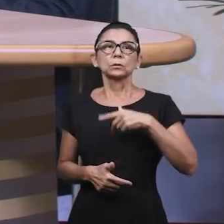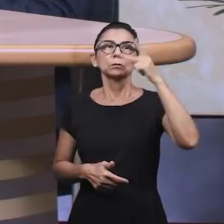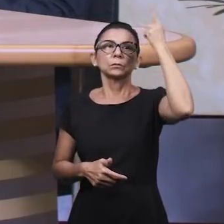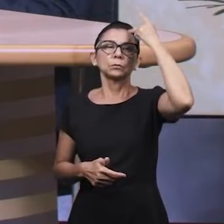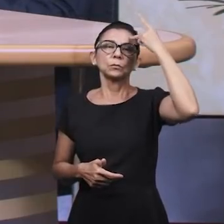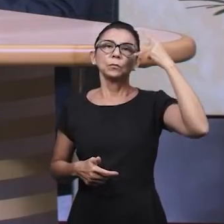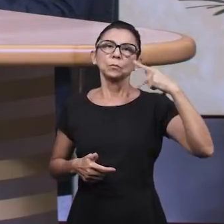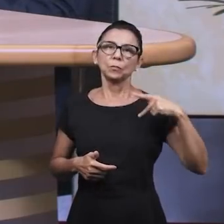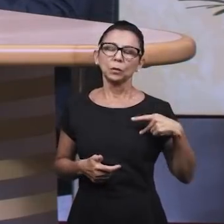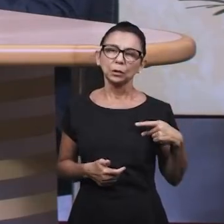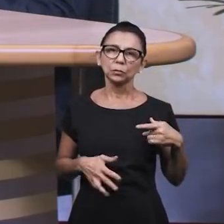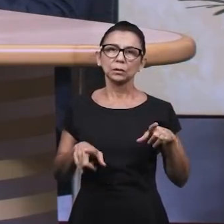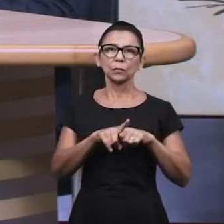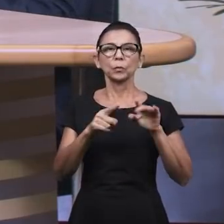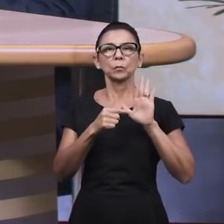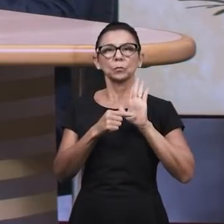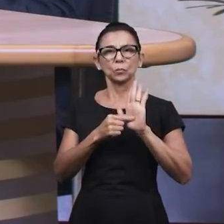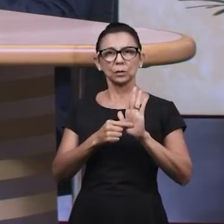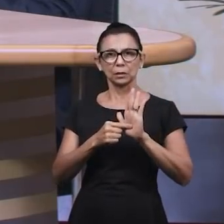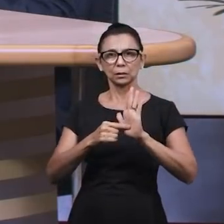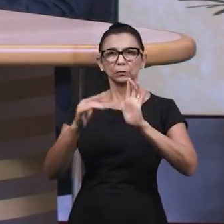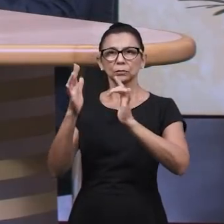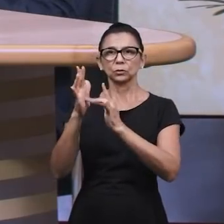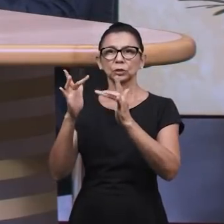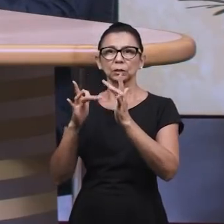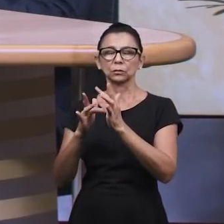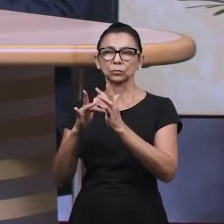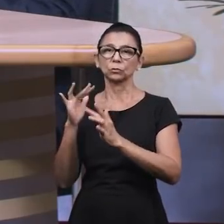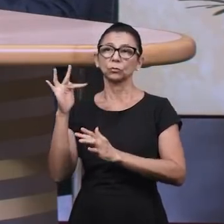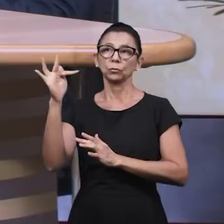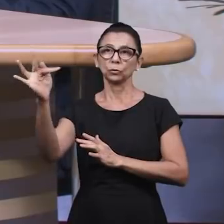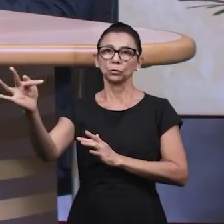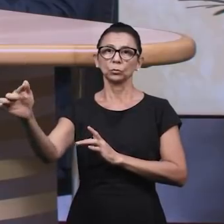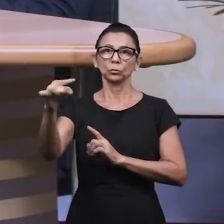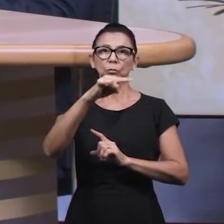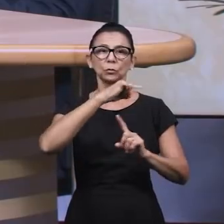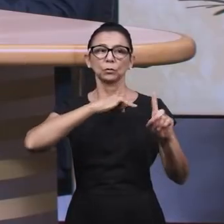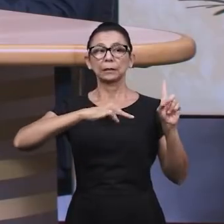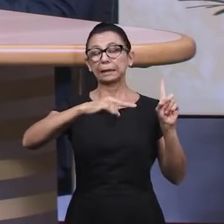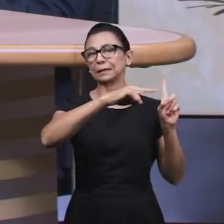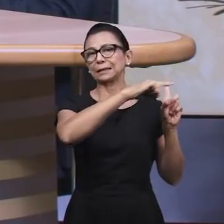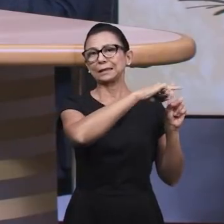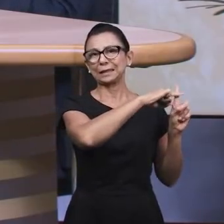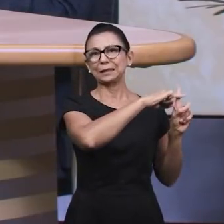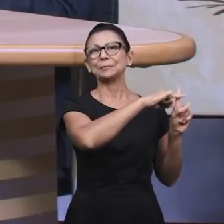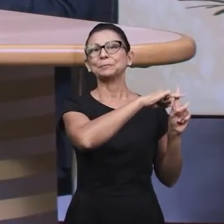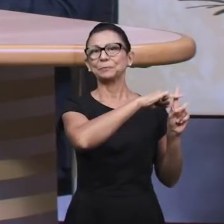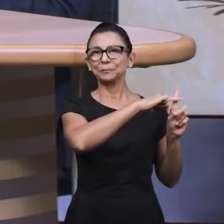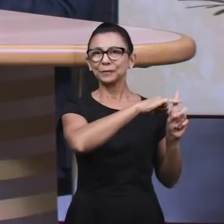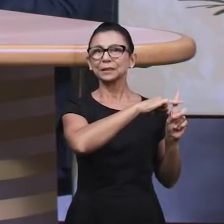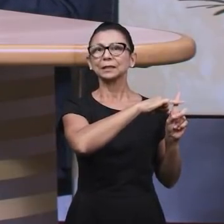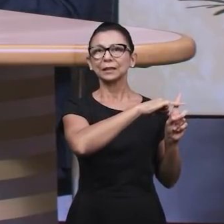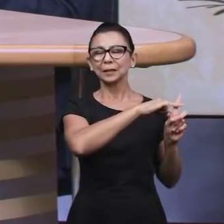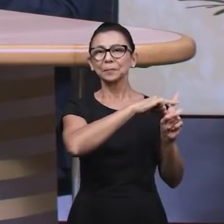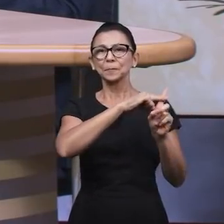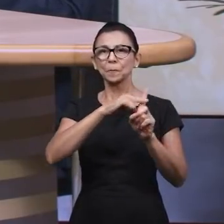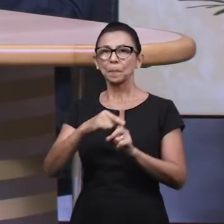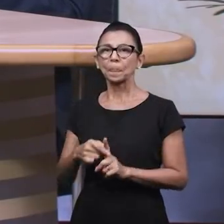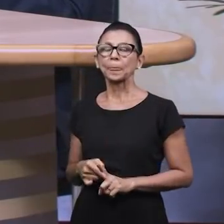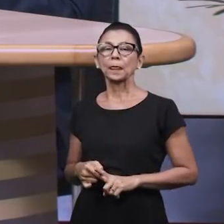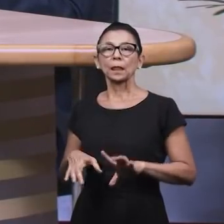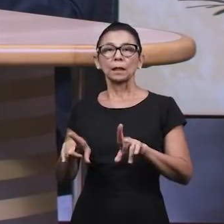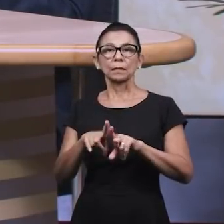prefigurando Jesus como homem também lá no Calvário, né? Davi chega a dizer, de jejuar estão trêmulos os